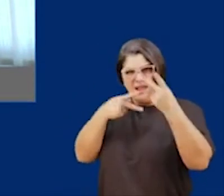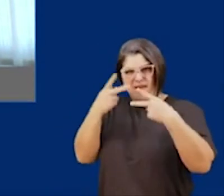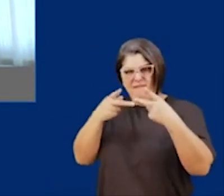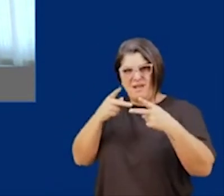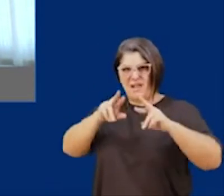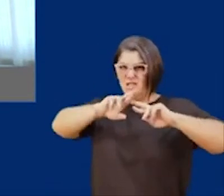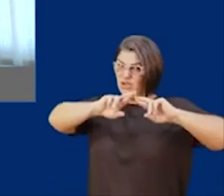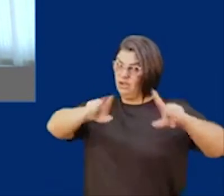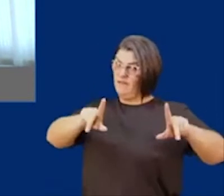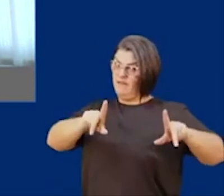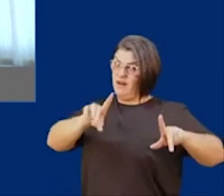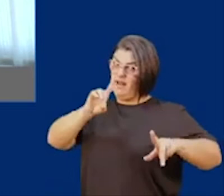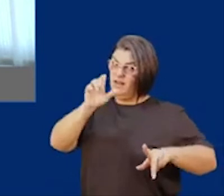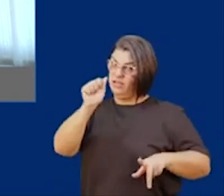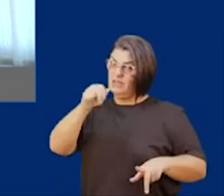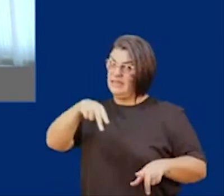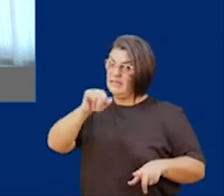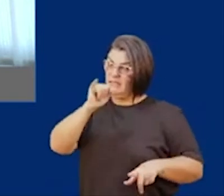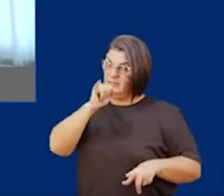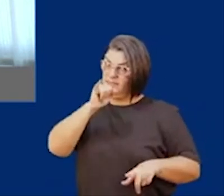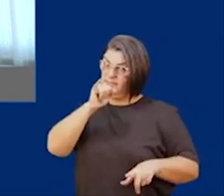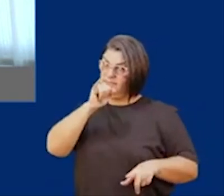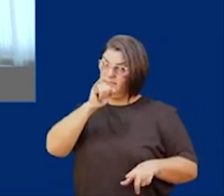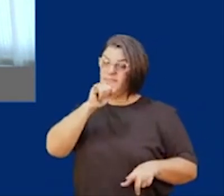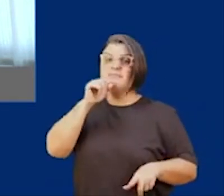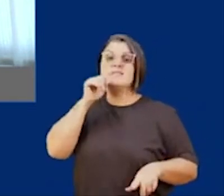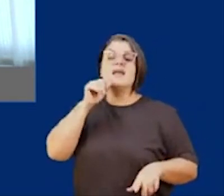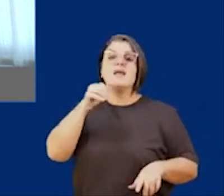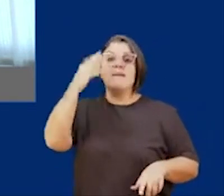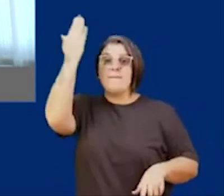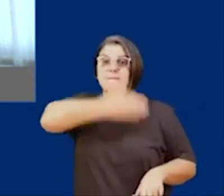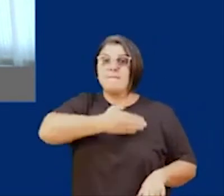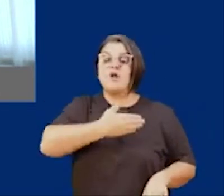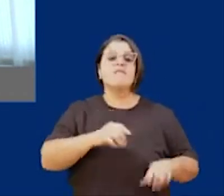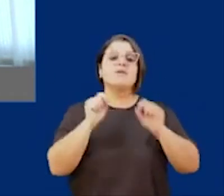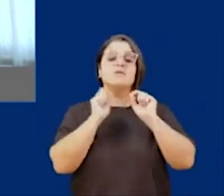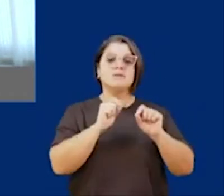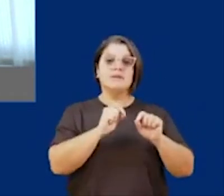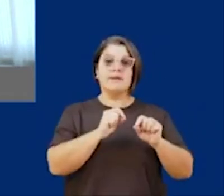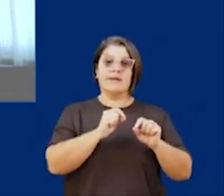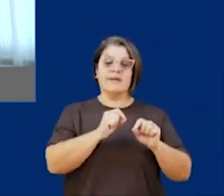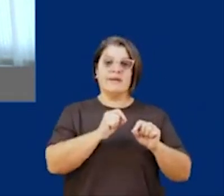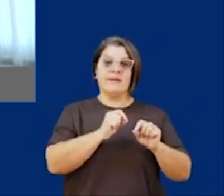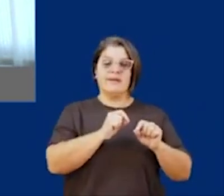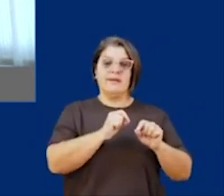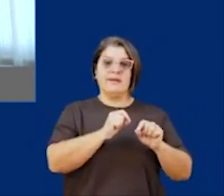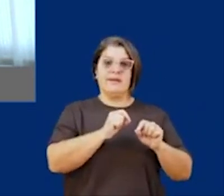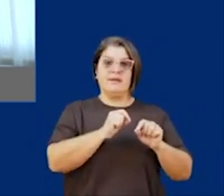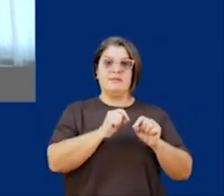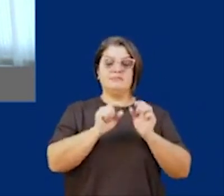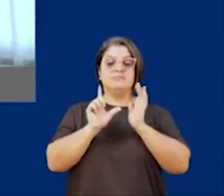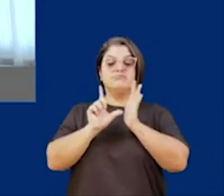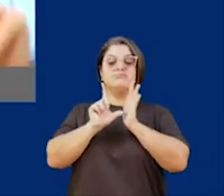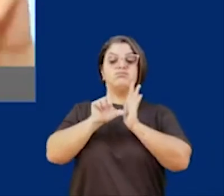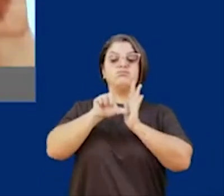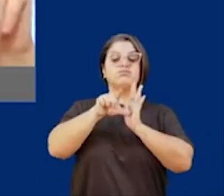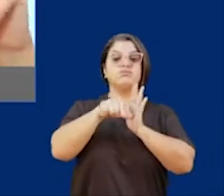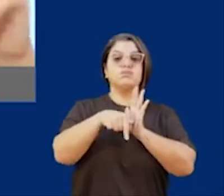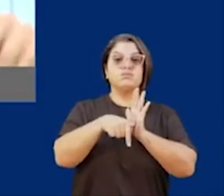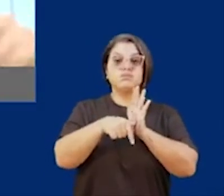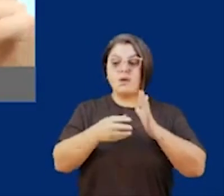está propondo, né? As evidências mais recentes mostram que o adiar a oferta de alimentos